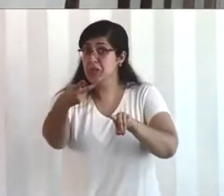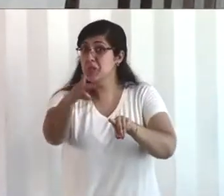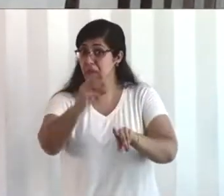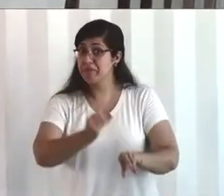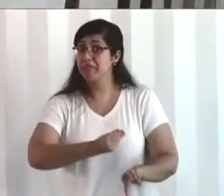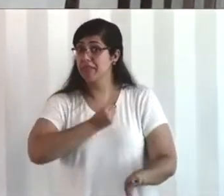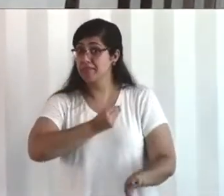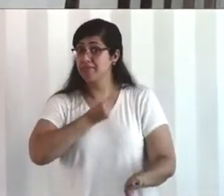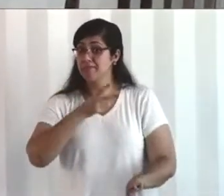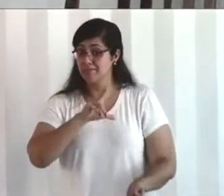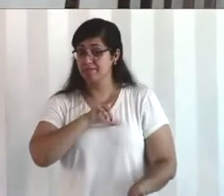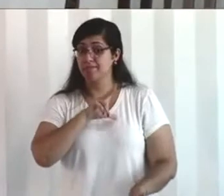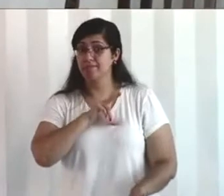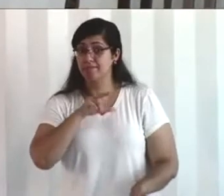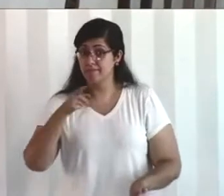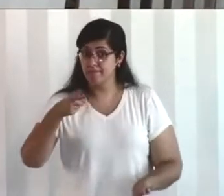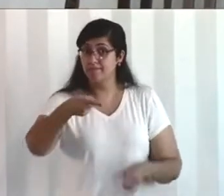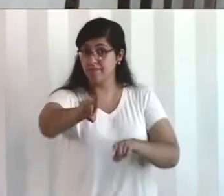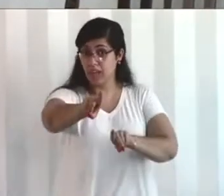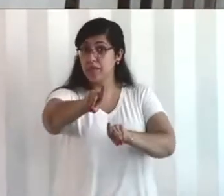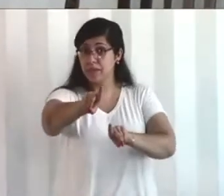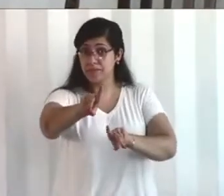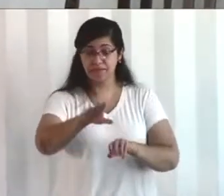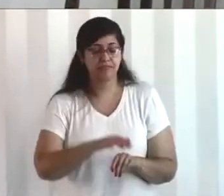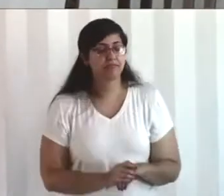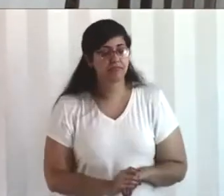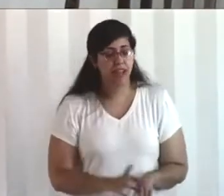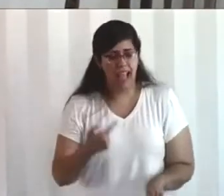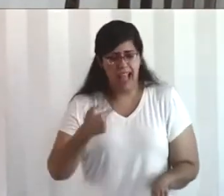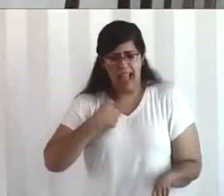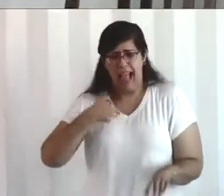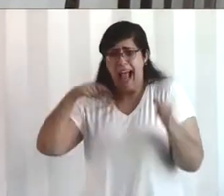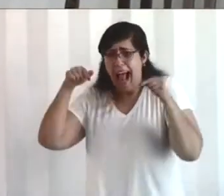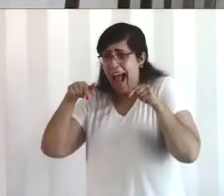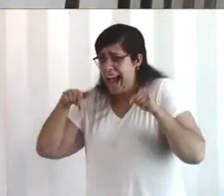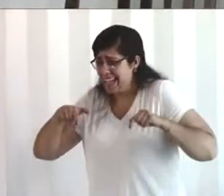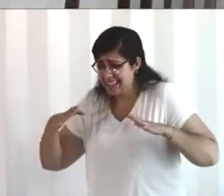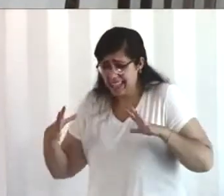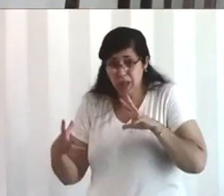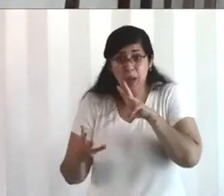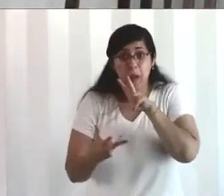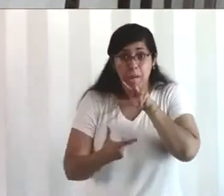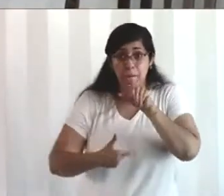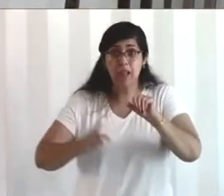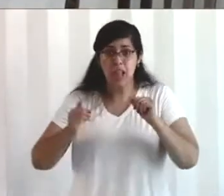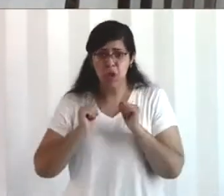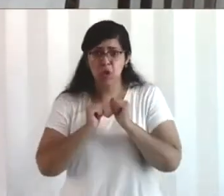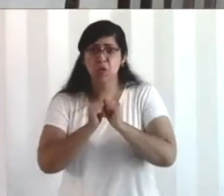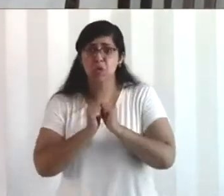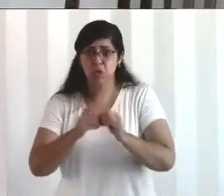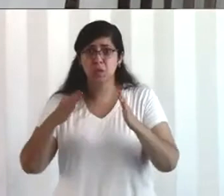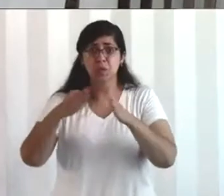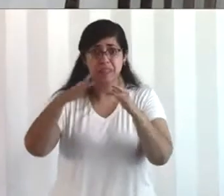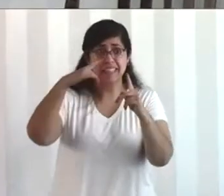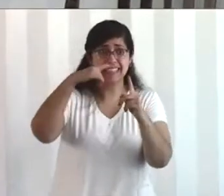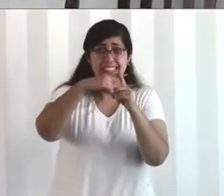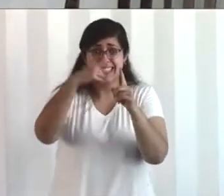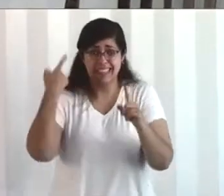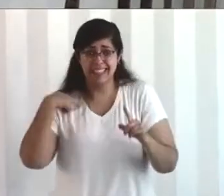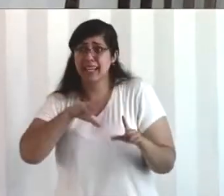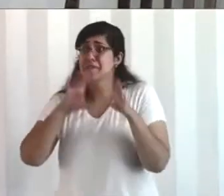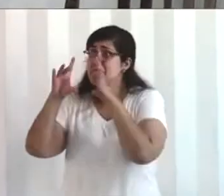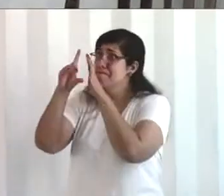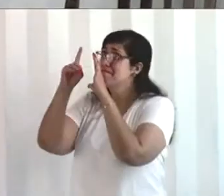desafio pessoal de dizer: Senhor, eu estou nessa terra porque faço parte de uma igreja, com meus irmãos, nós cultuamos a